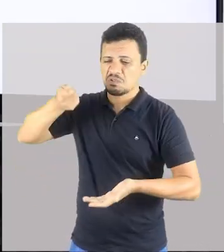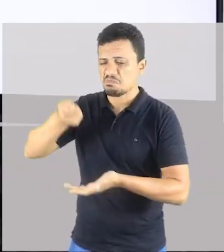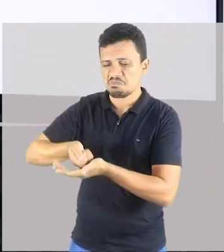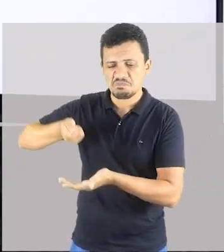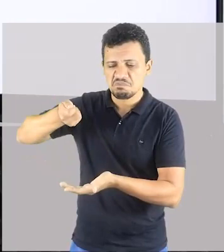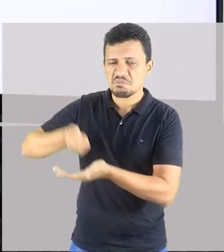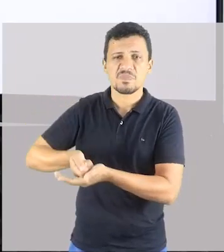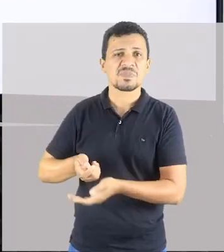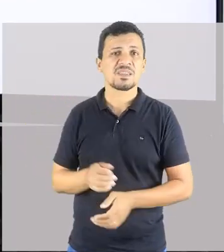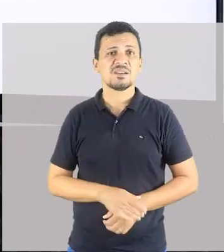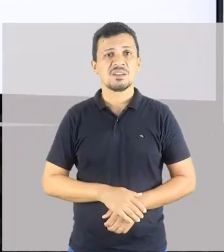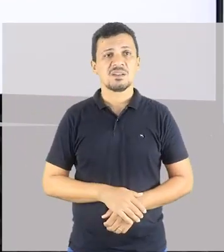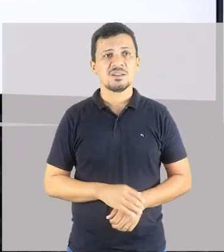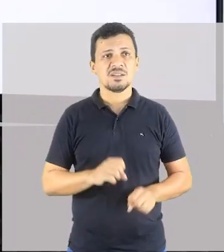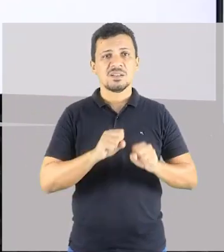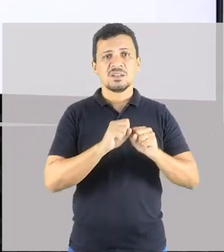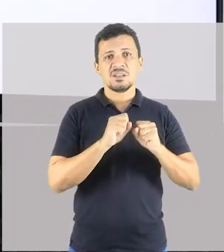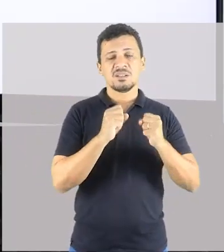dentro de uma sociedade